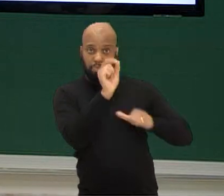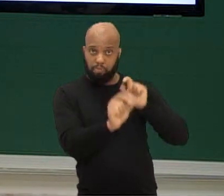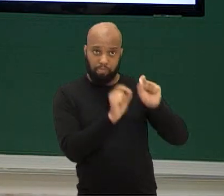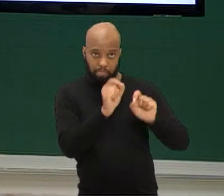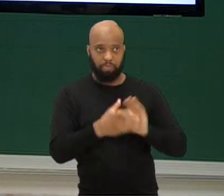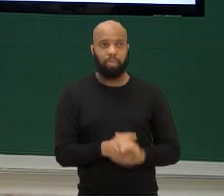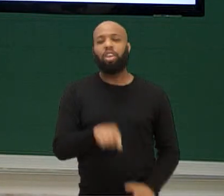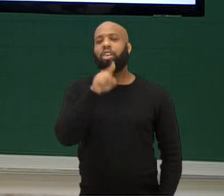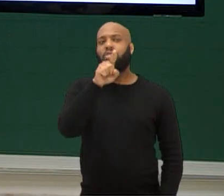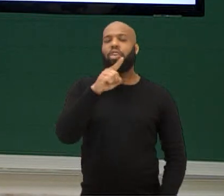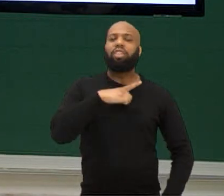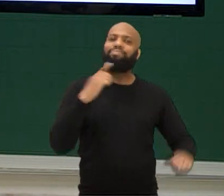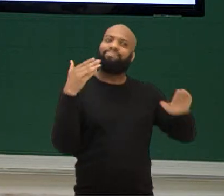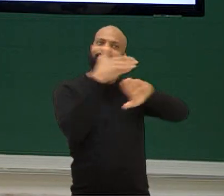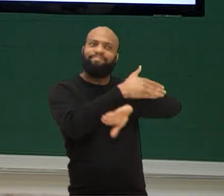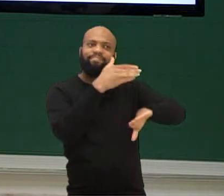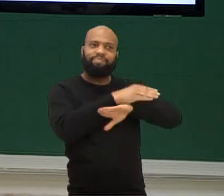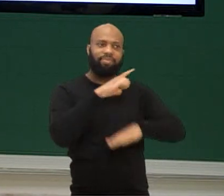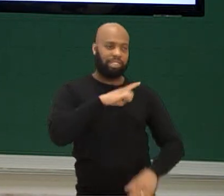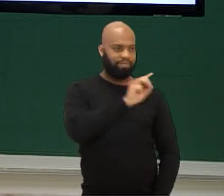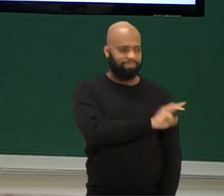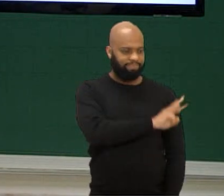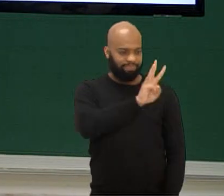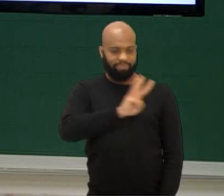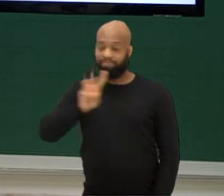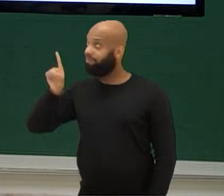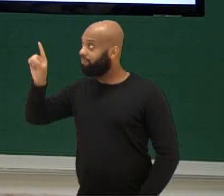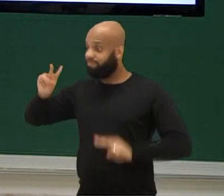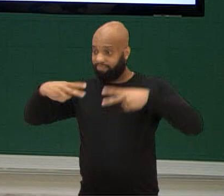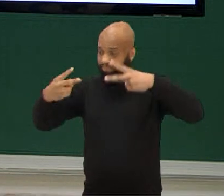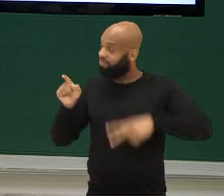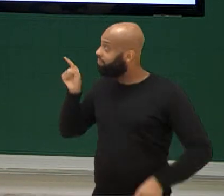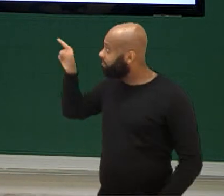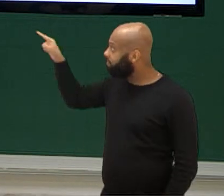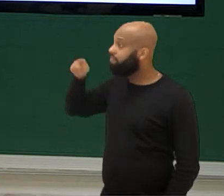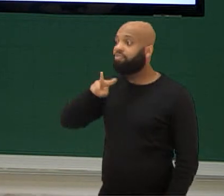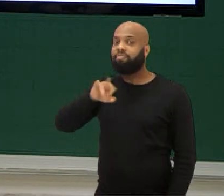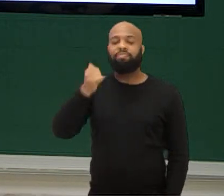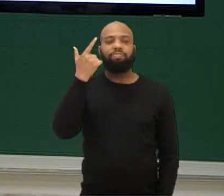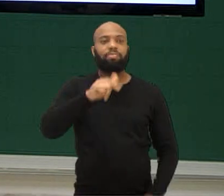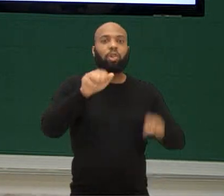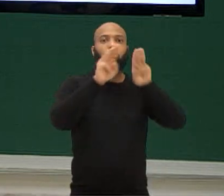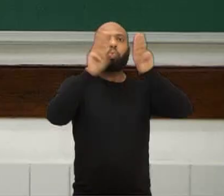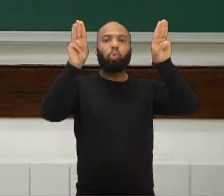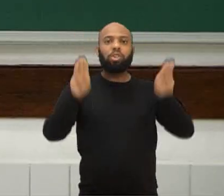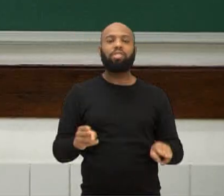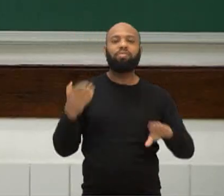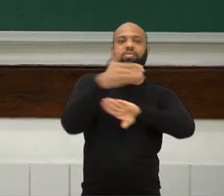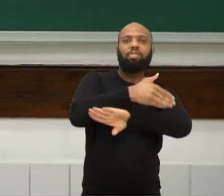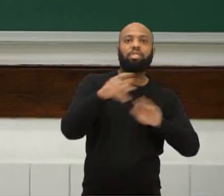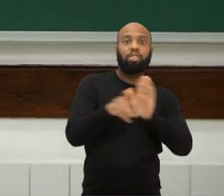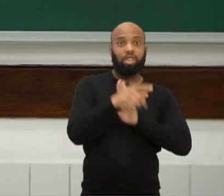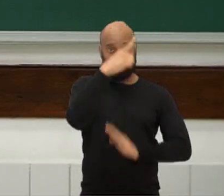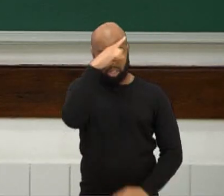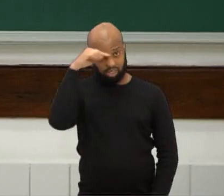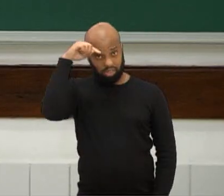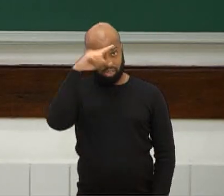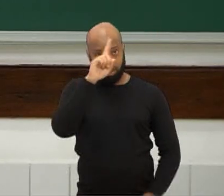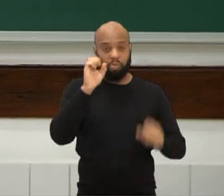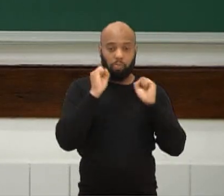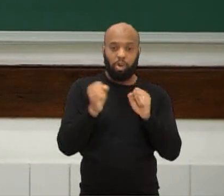é que se vocês acessarem esse link, vocês vão entrar no Museu da Frida Kahlo e vocês podem fazer